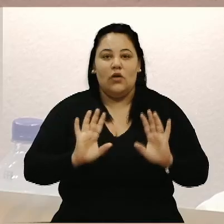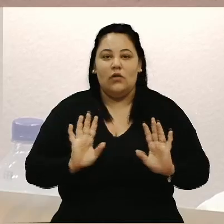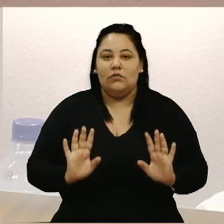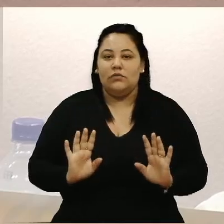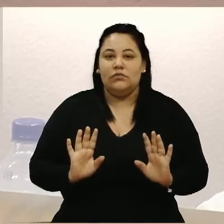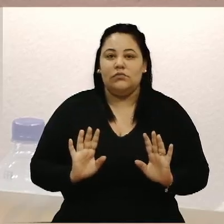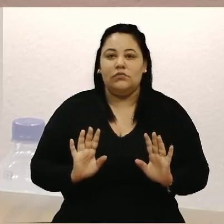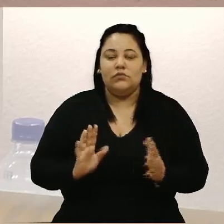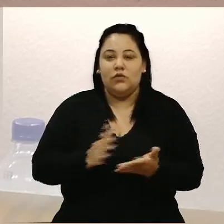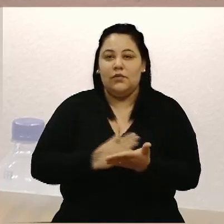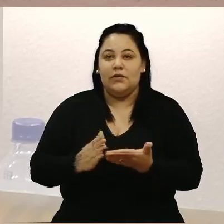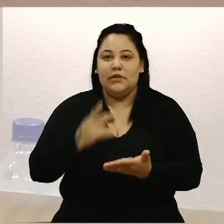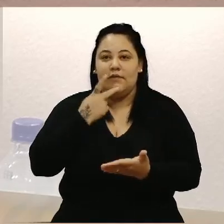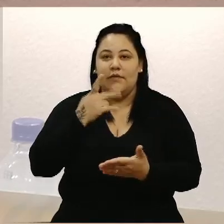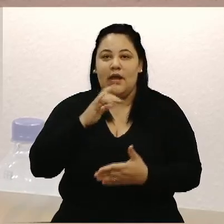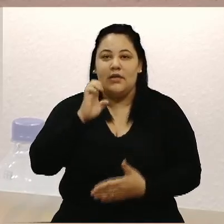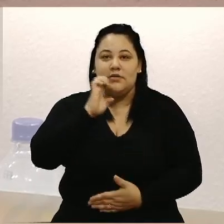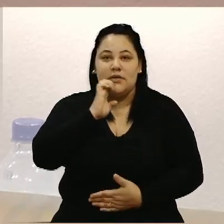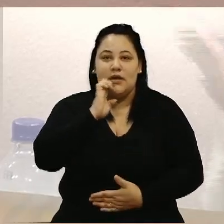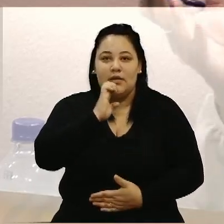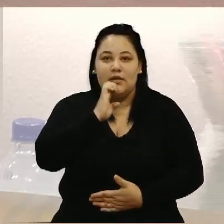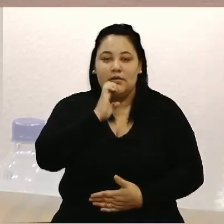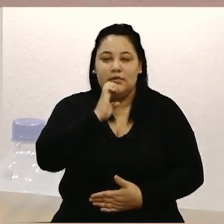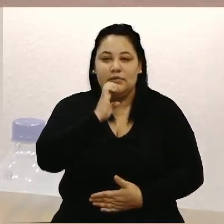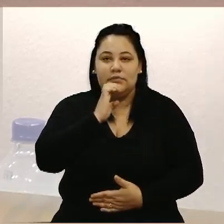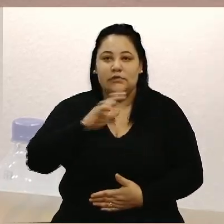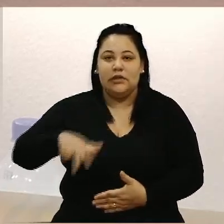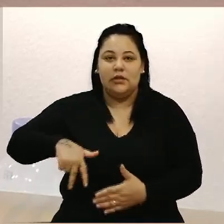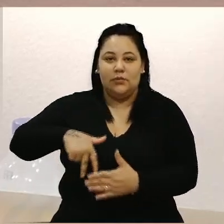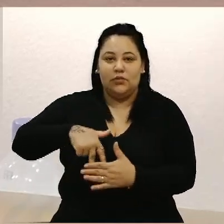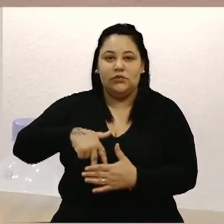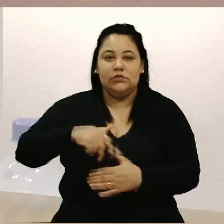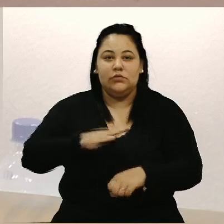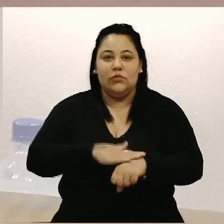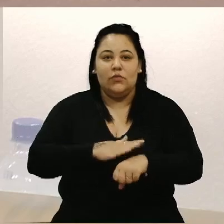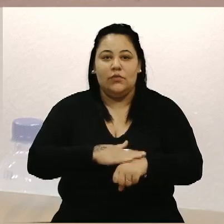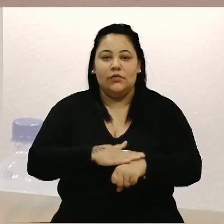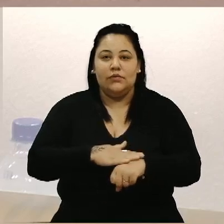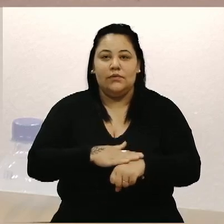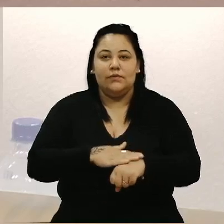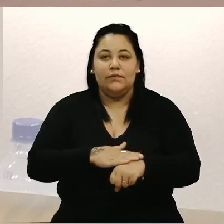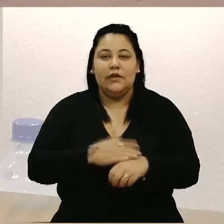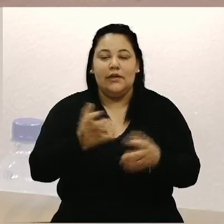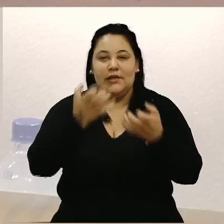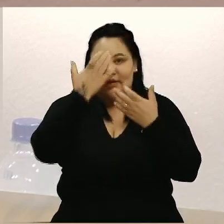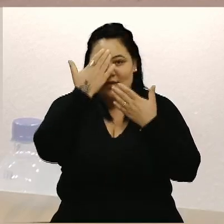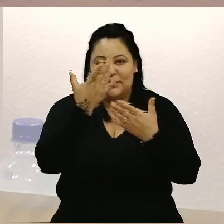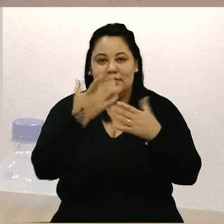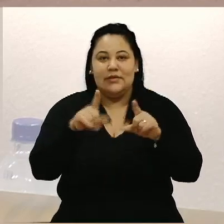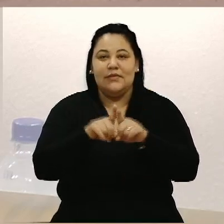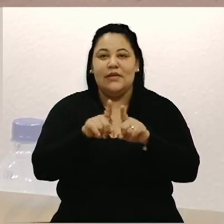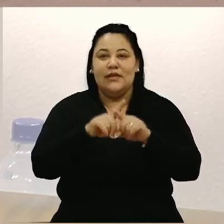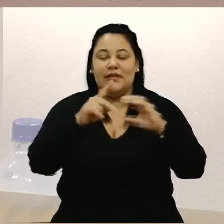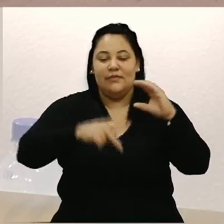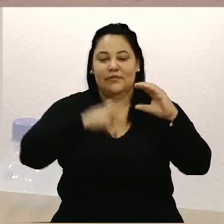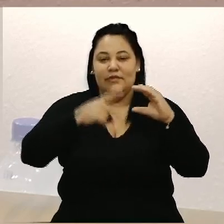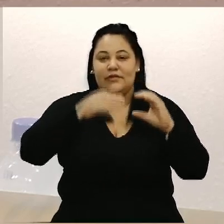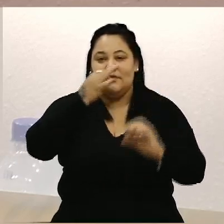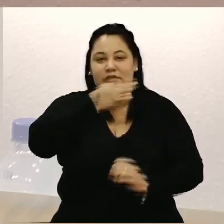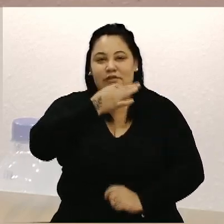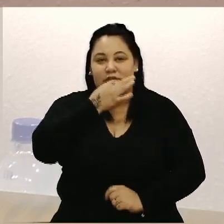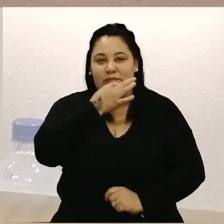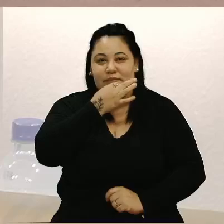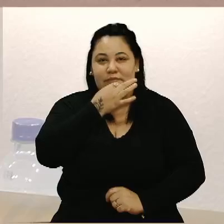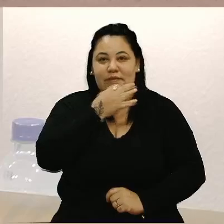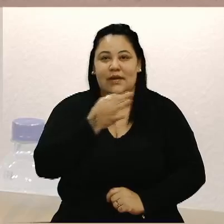do início do pronunciamento da vereadora Estela, do seu momento aqui de fala, nós queríamos agradecer à Câmara de Vereadores de Caxias do Sul